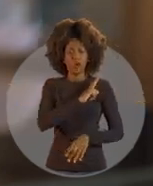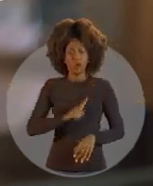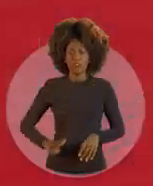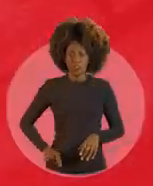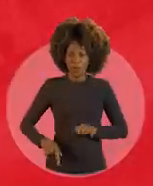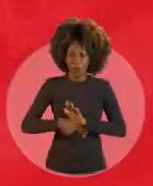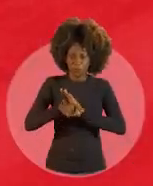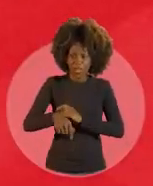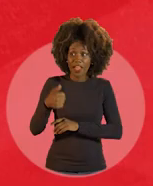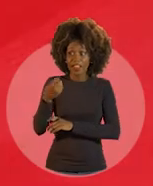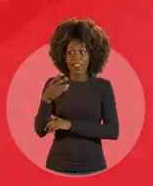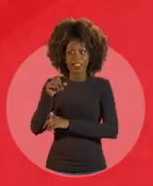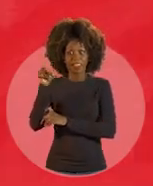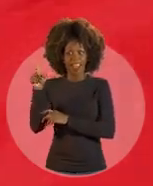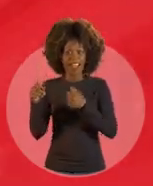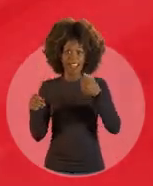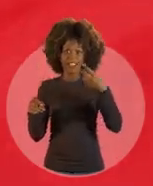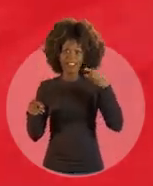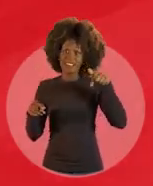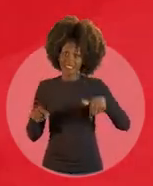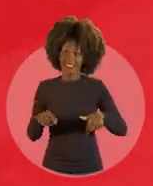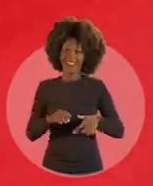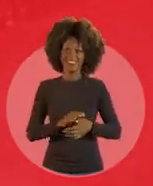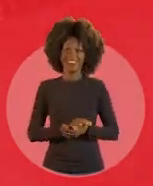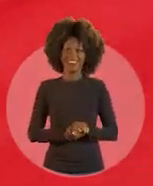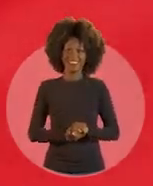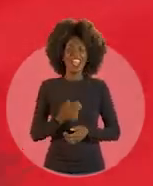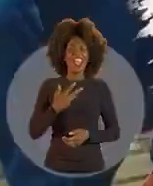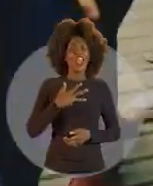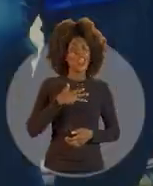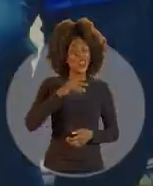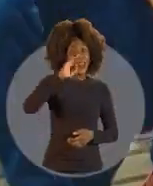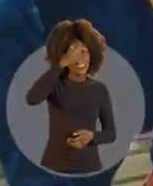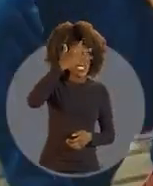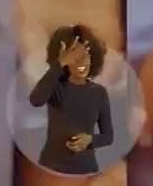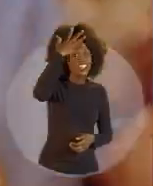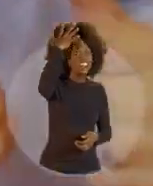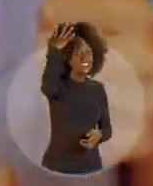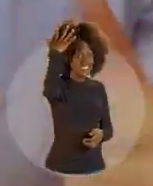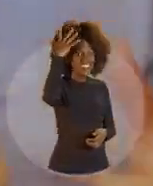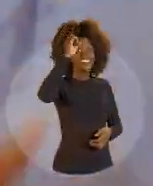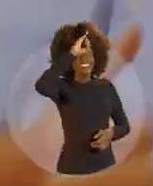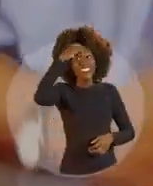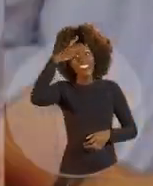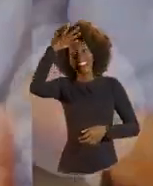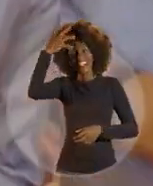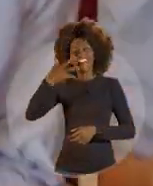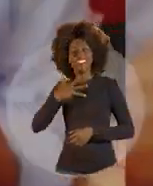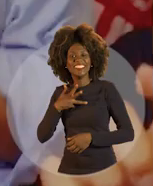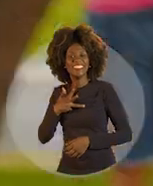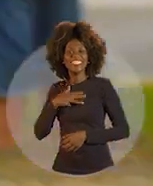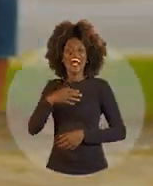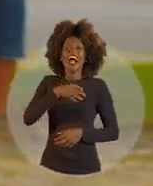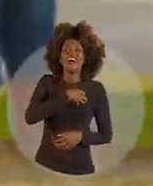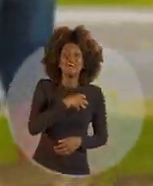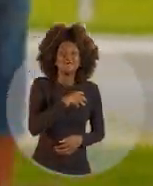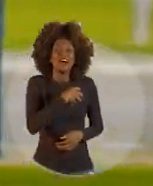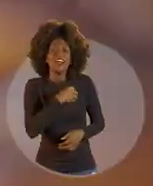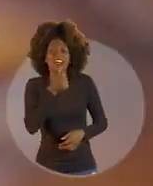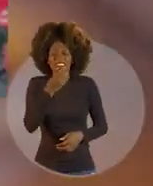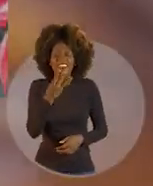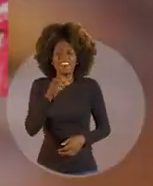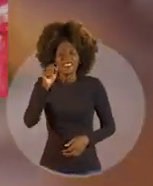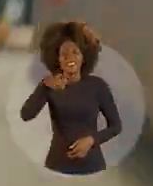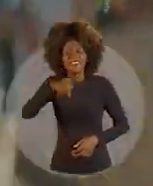governar. É 13 lá, é 13 cá. Lula é Jerônimo, Jerônimo é Lula. A Bahia vai